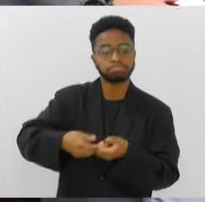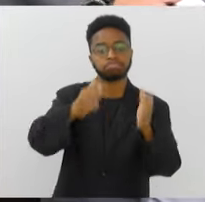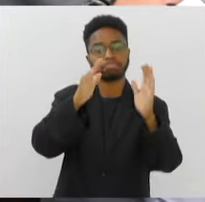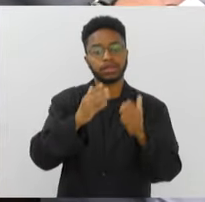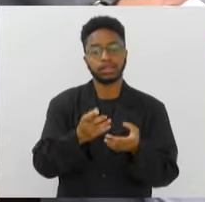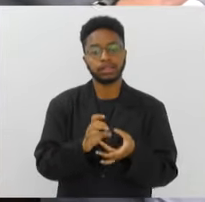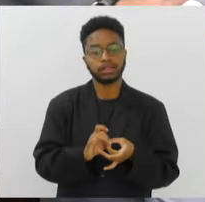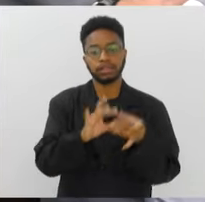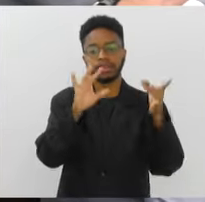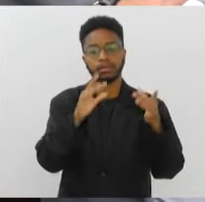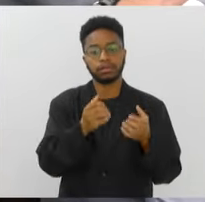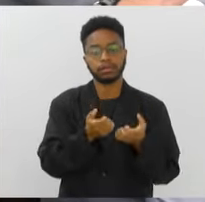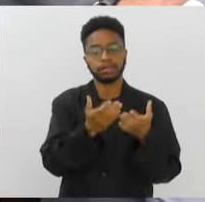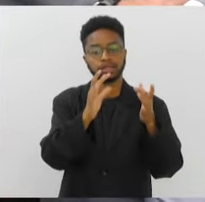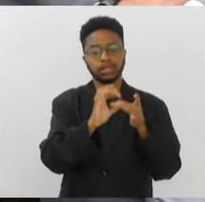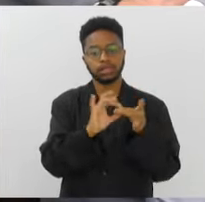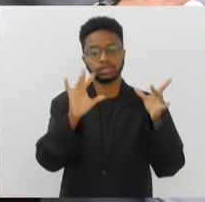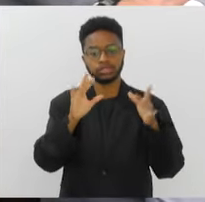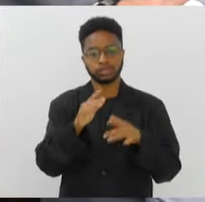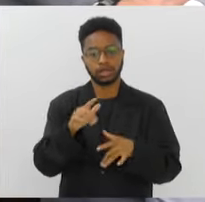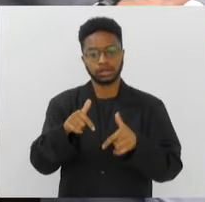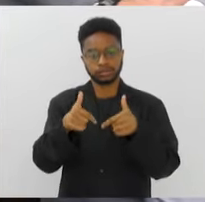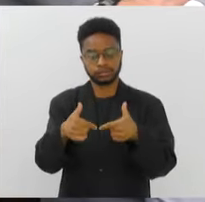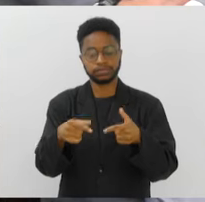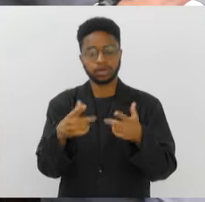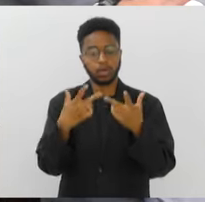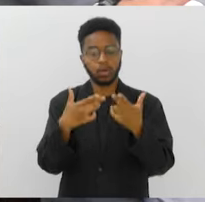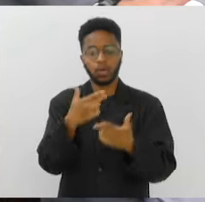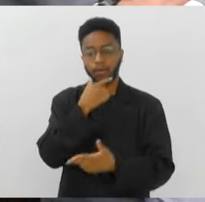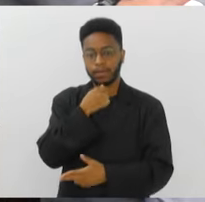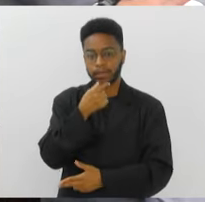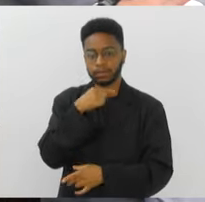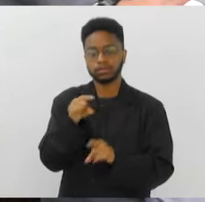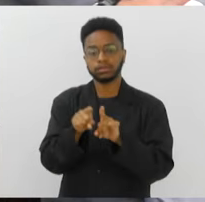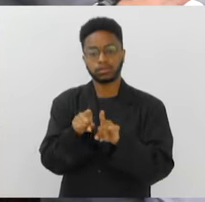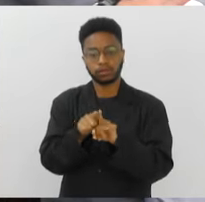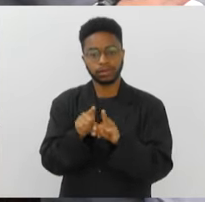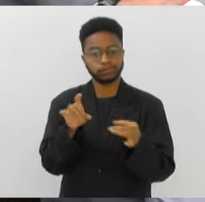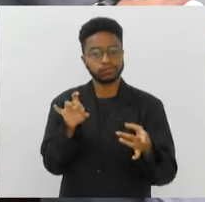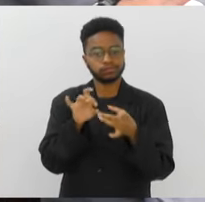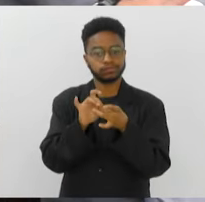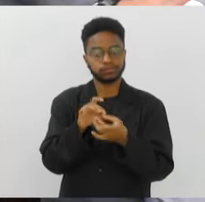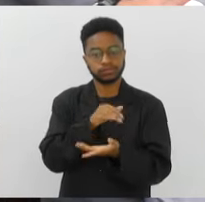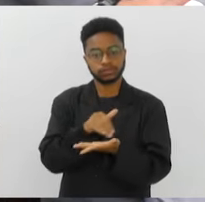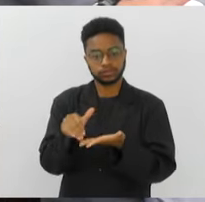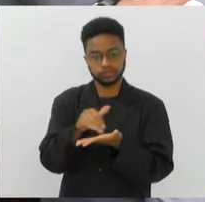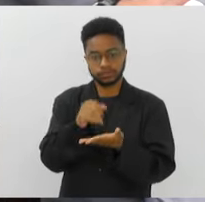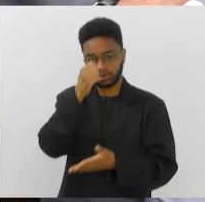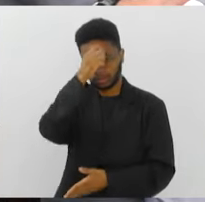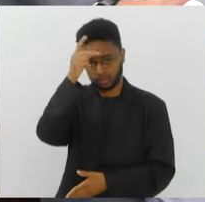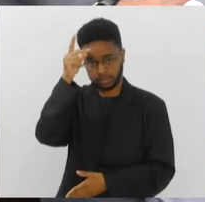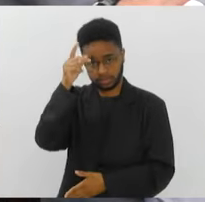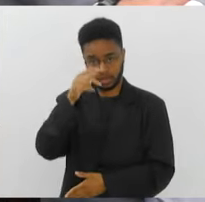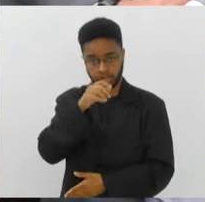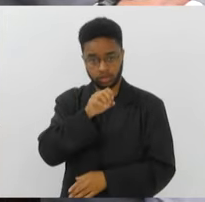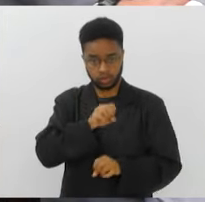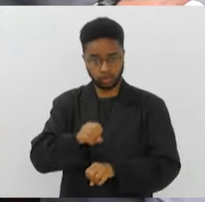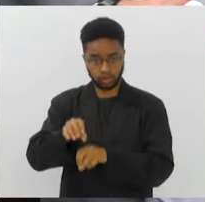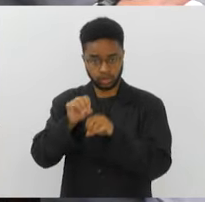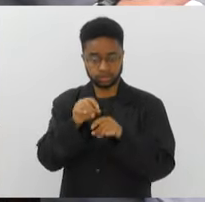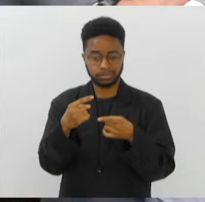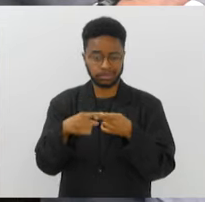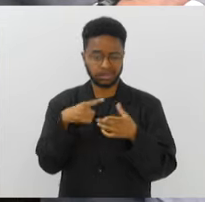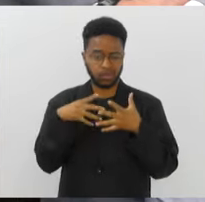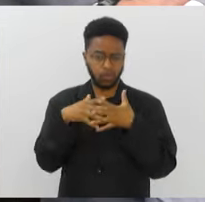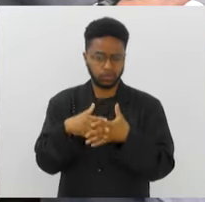que quer. Como nós temos um menininho que é muito ligado ao secretário municipal de educação, né, ali é uma